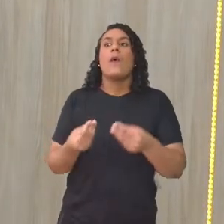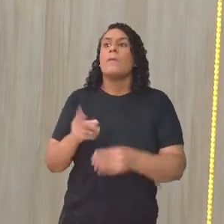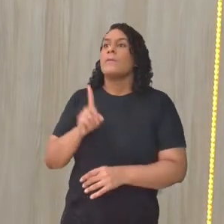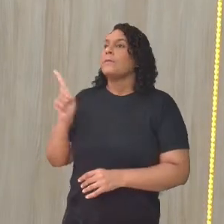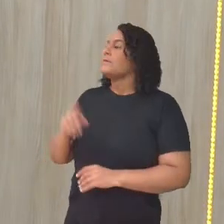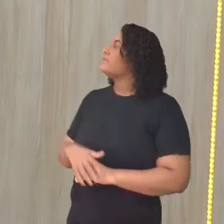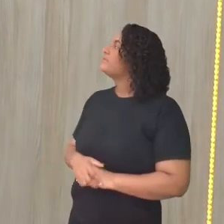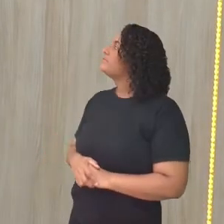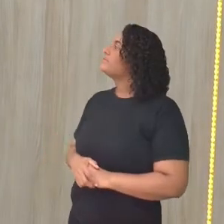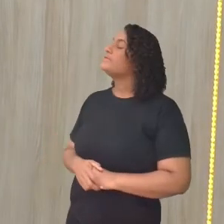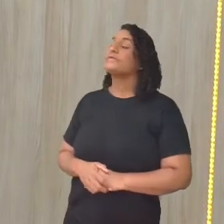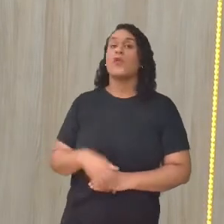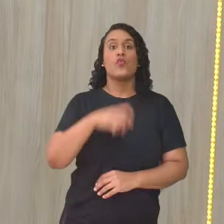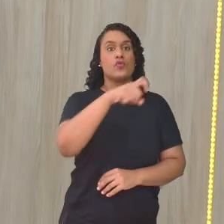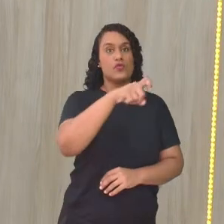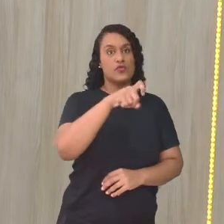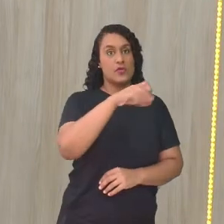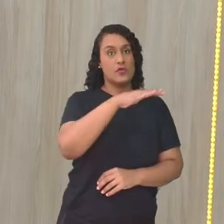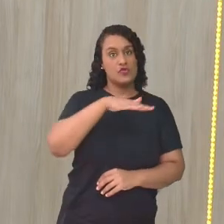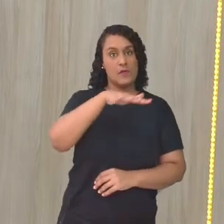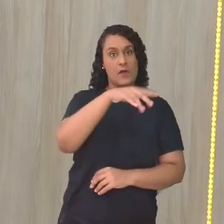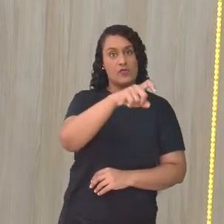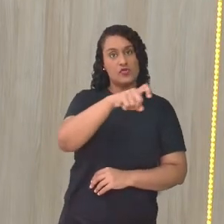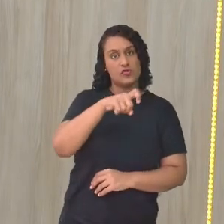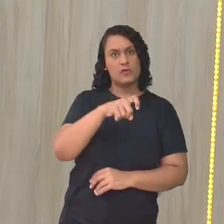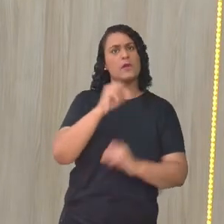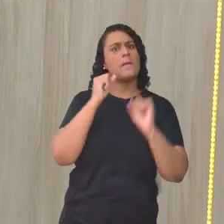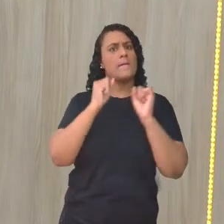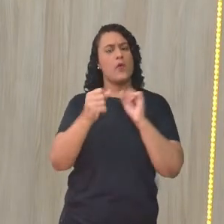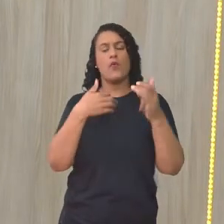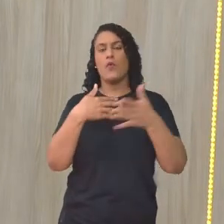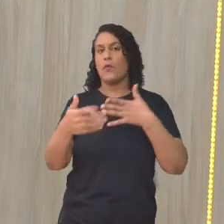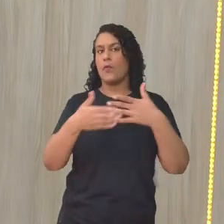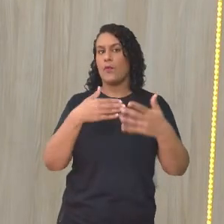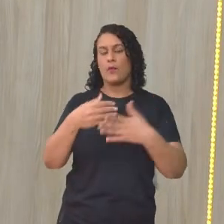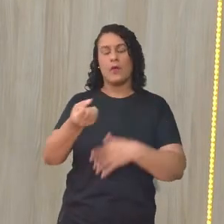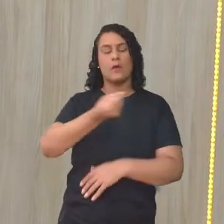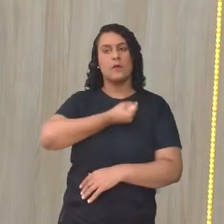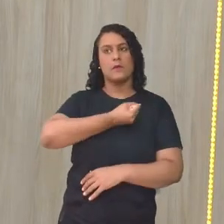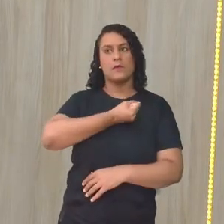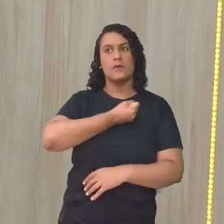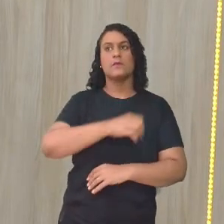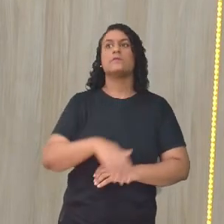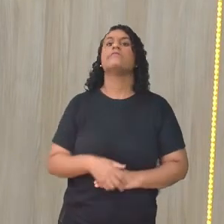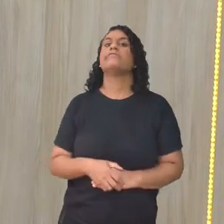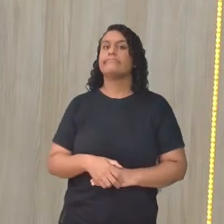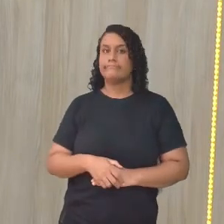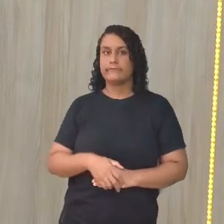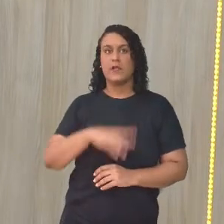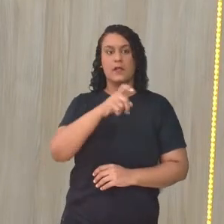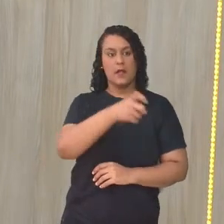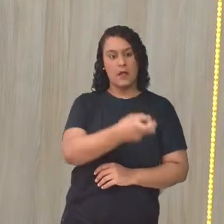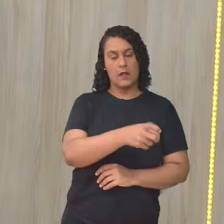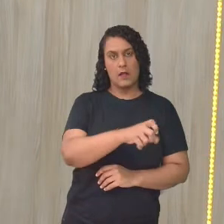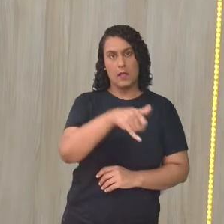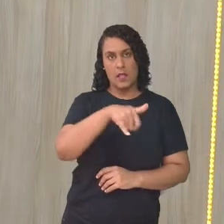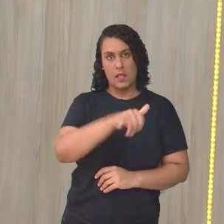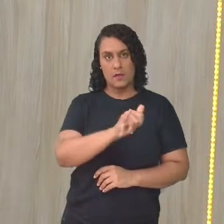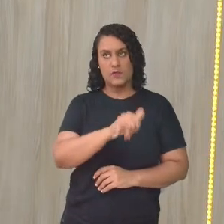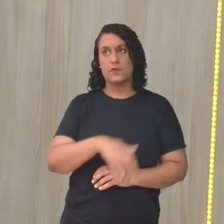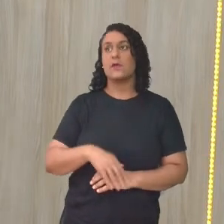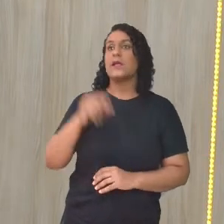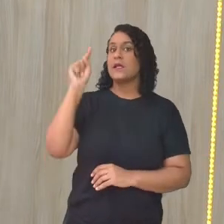que a letra X, o espaço que está aqui, poderia ser qualquer número, está para o Y, assim como